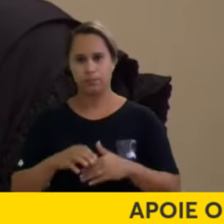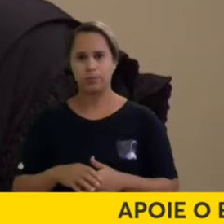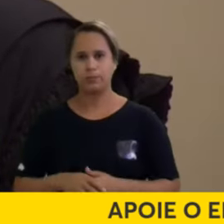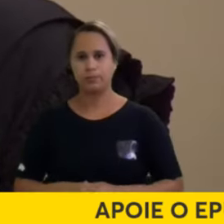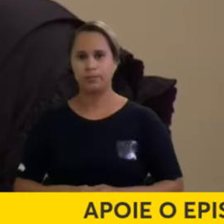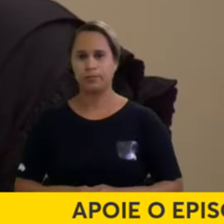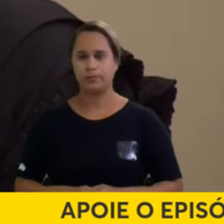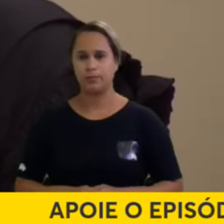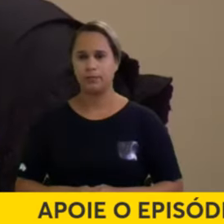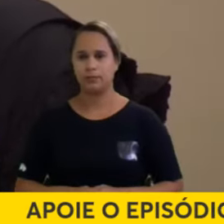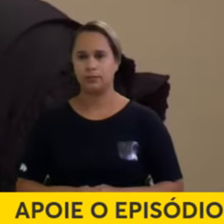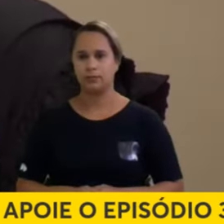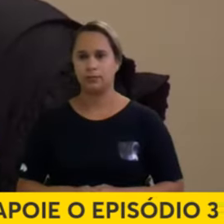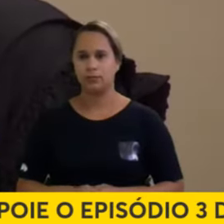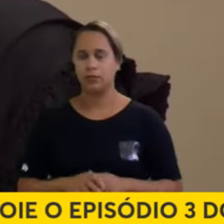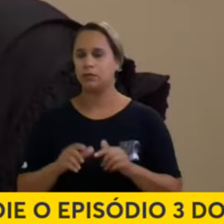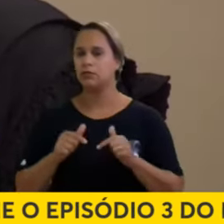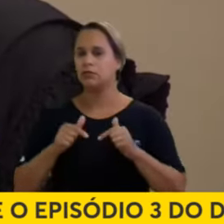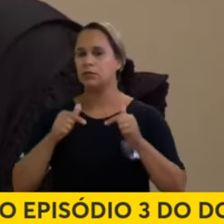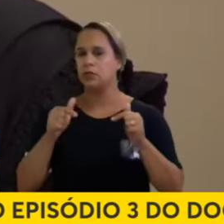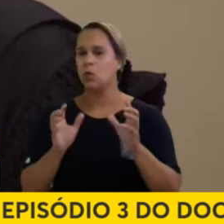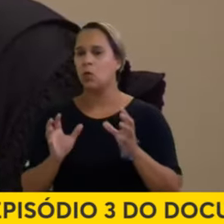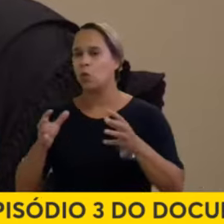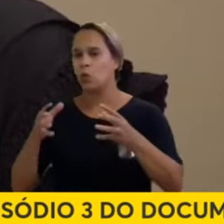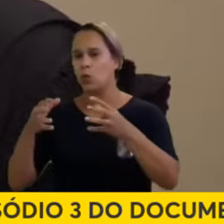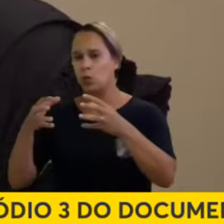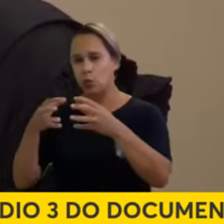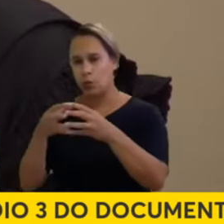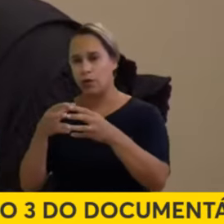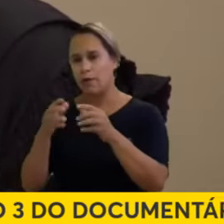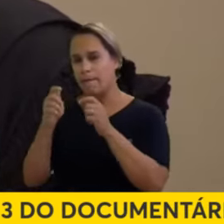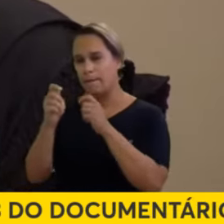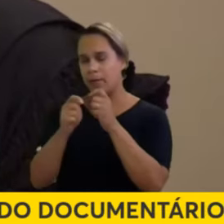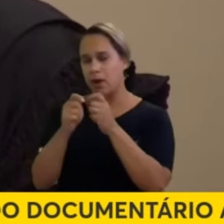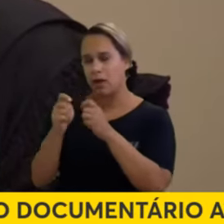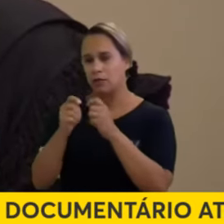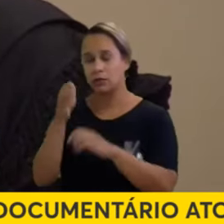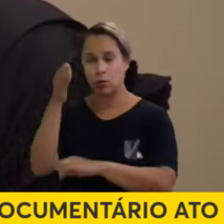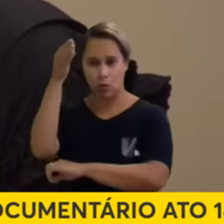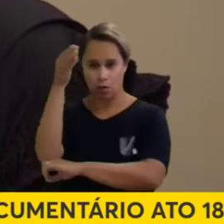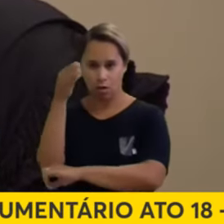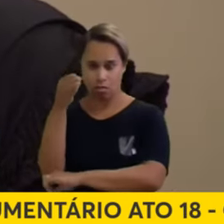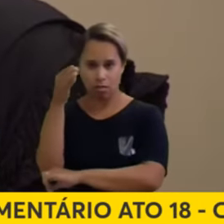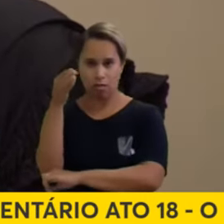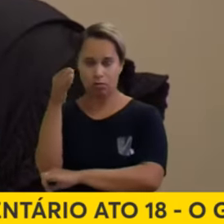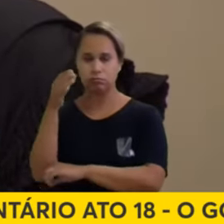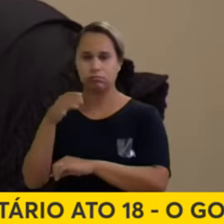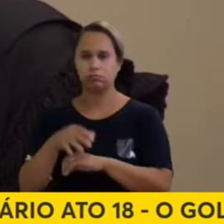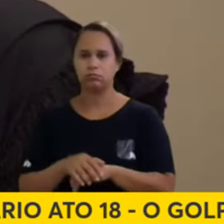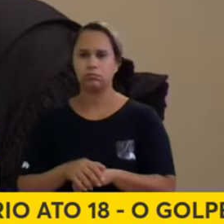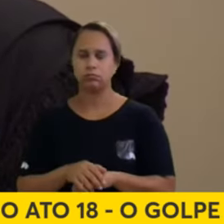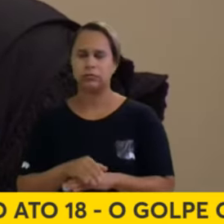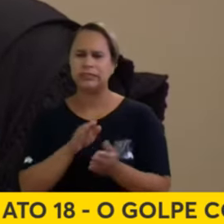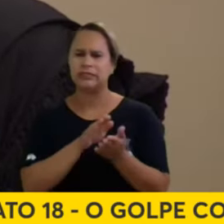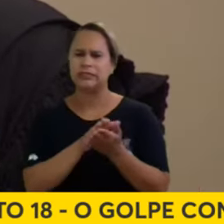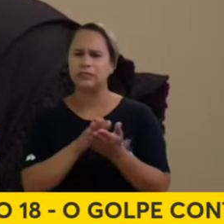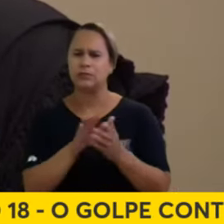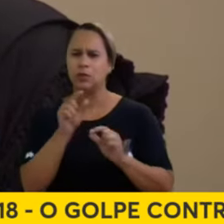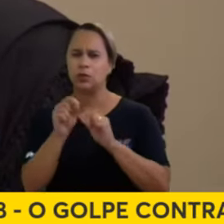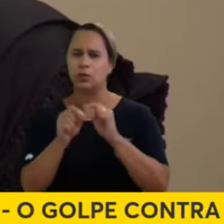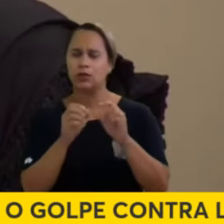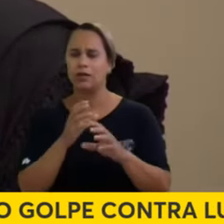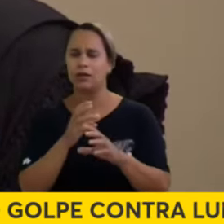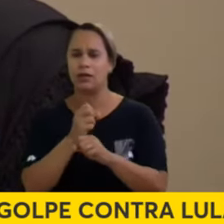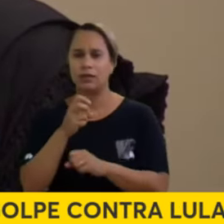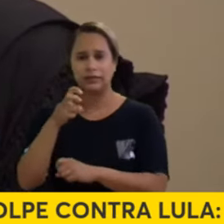realização de coletivo de imprensa no hotel lison a despesa no valor de 5. 170 deve ser